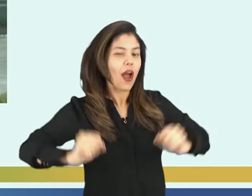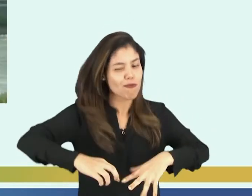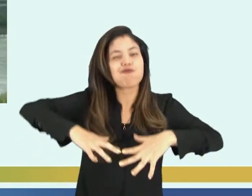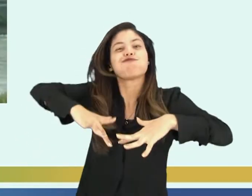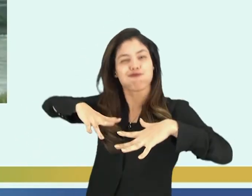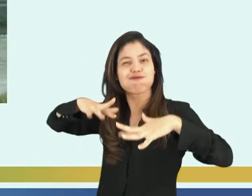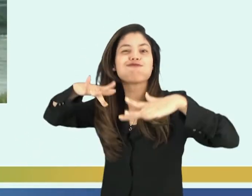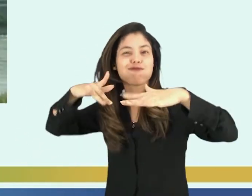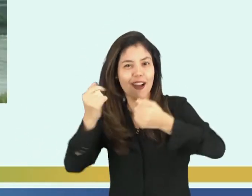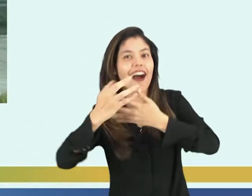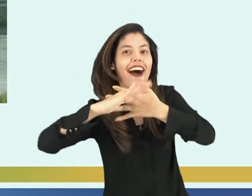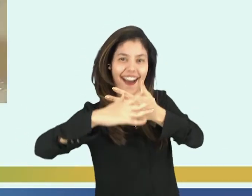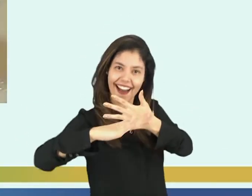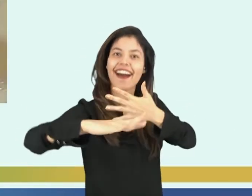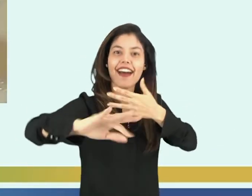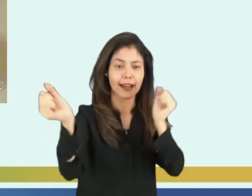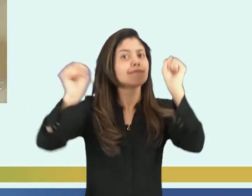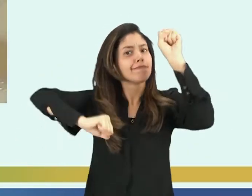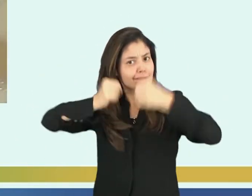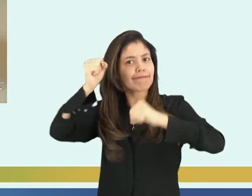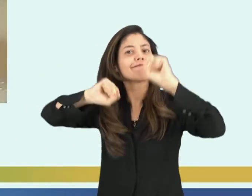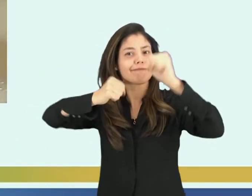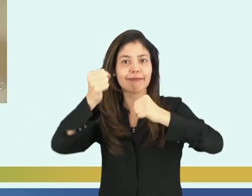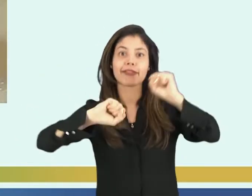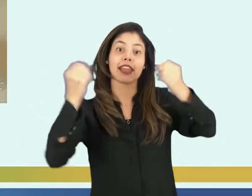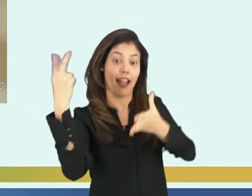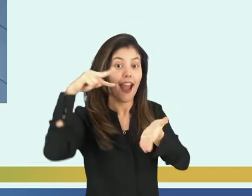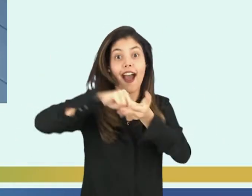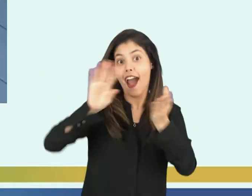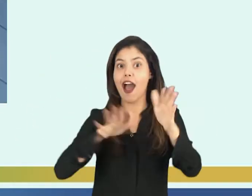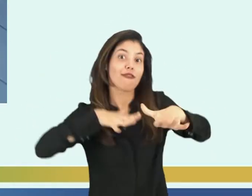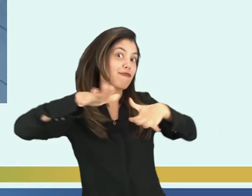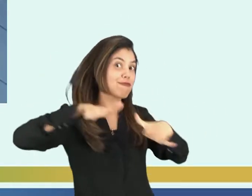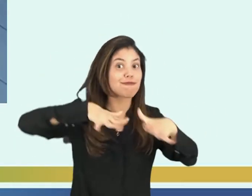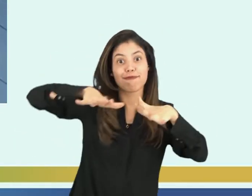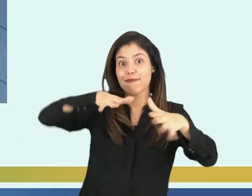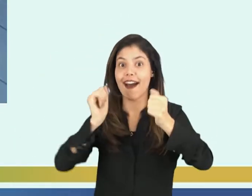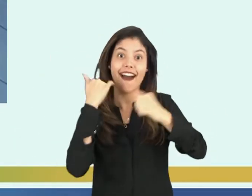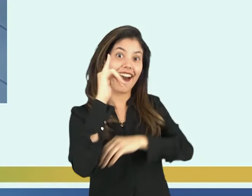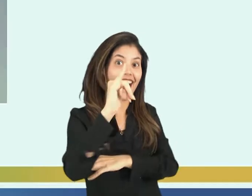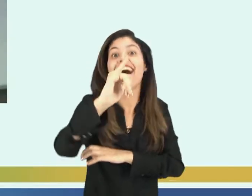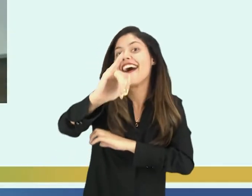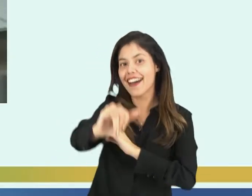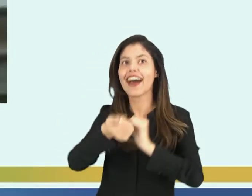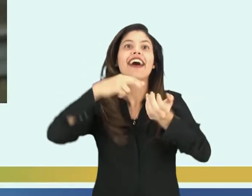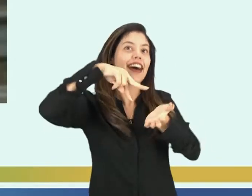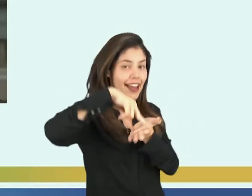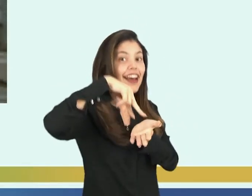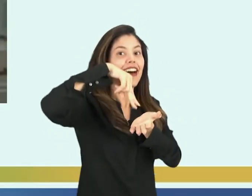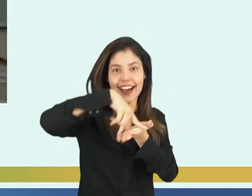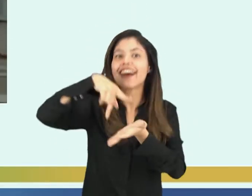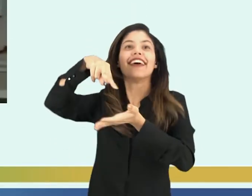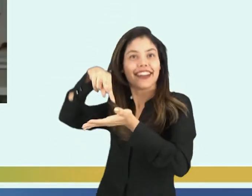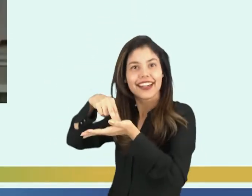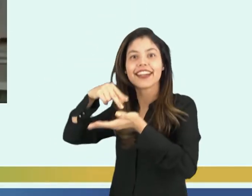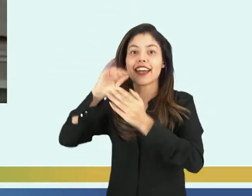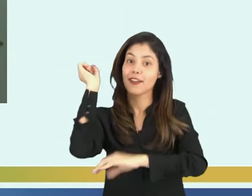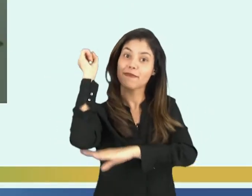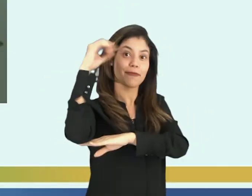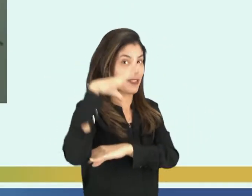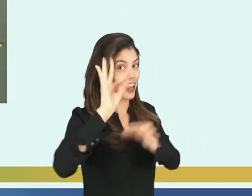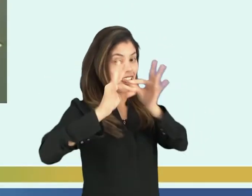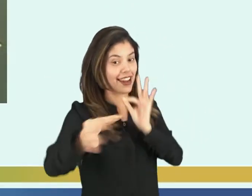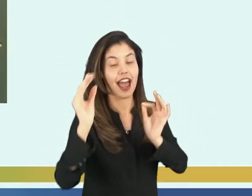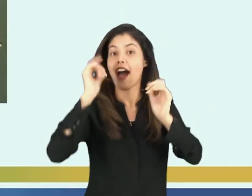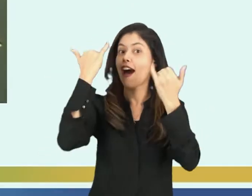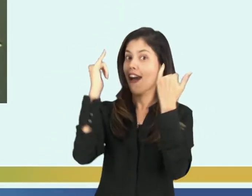as barragens que estão nas usinas e depois caem e movimentam as turbinas que levam energia para os postes e fios que